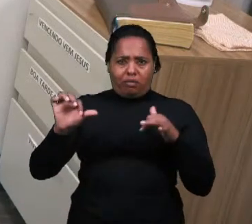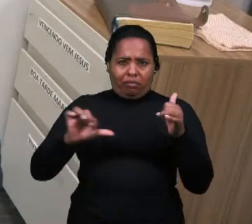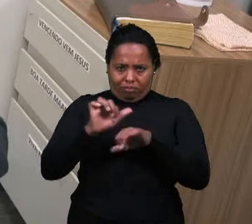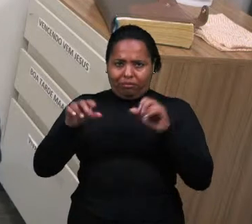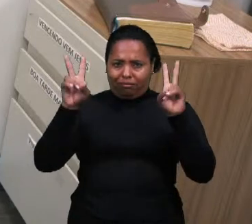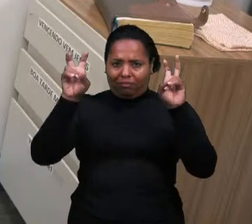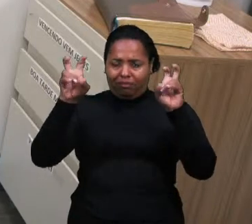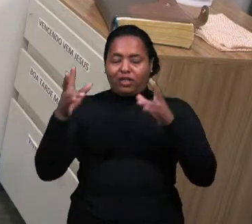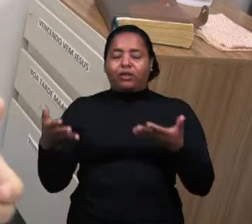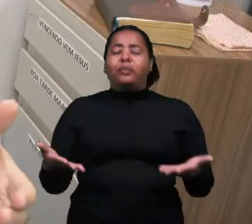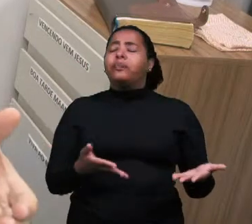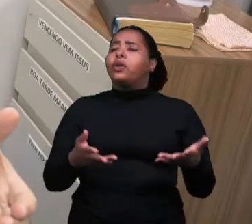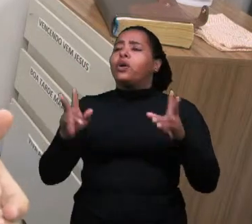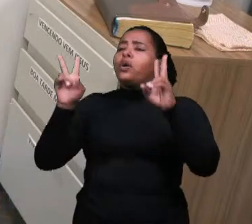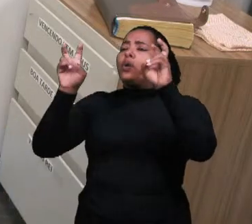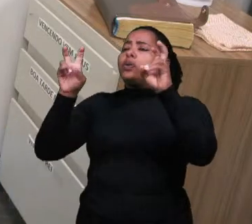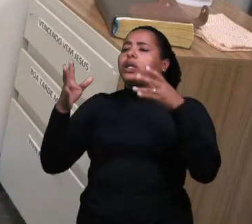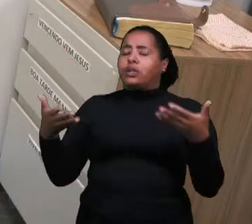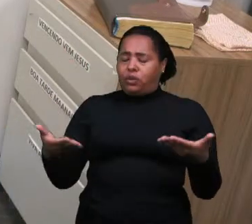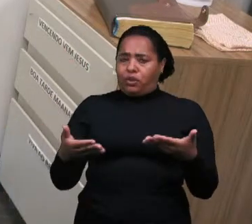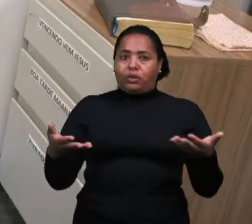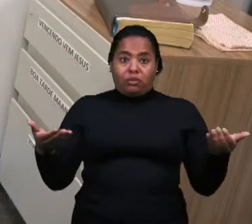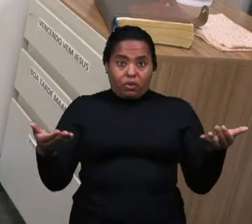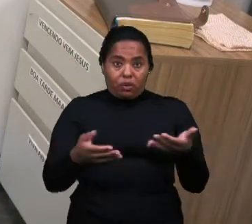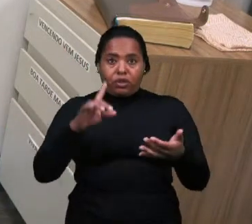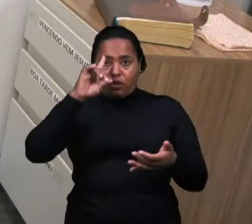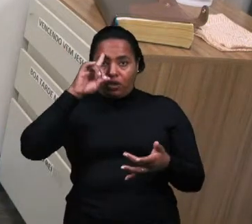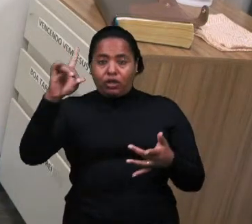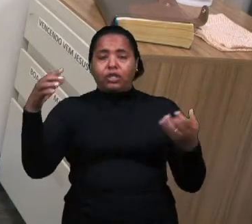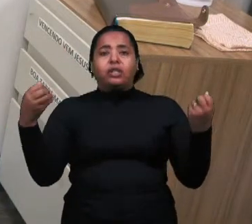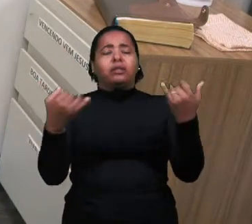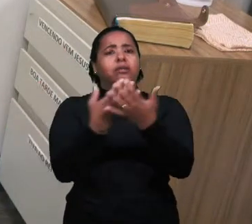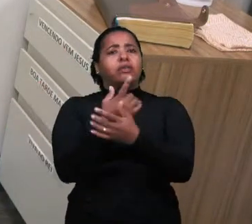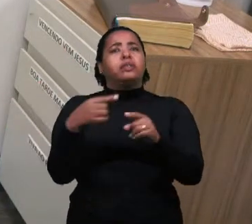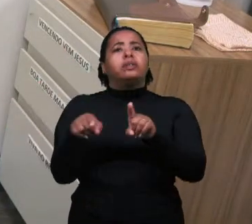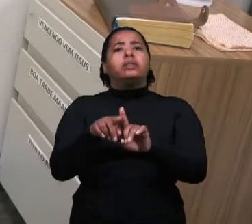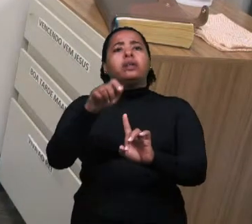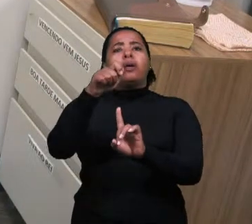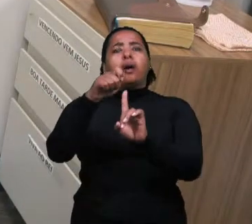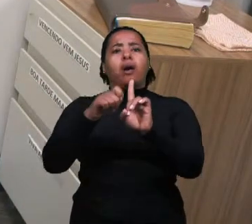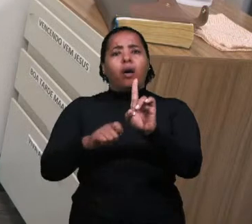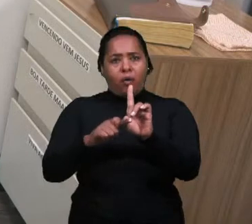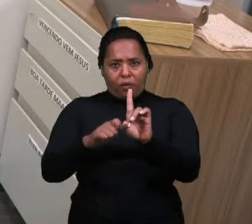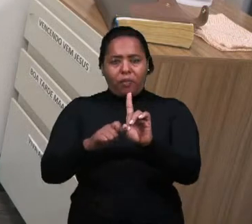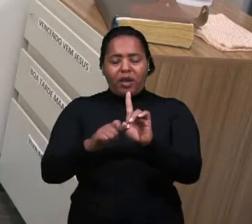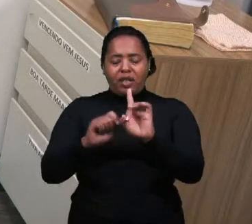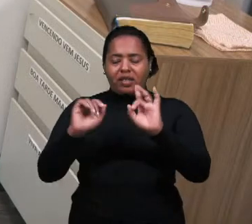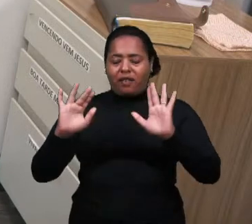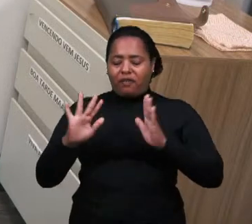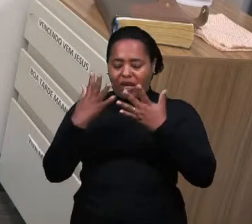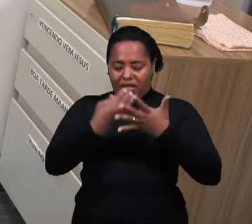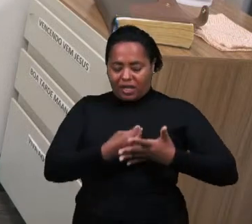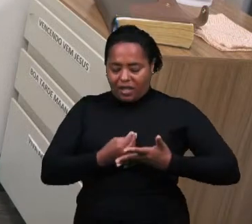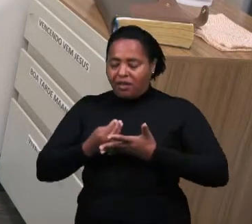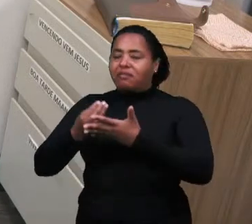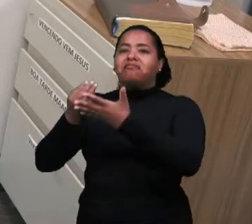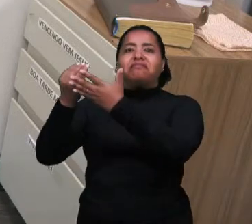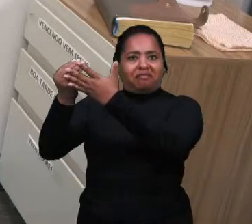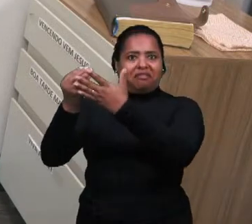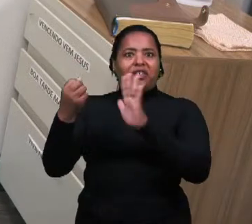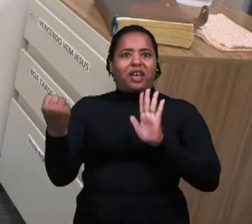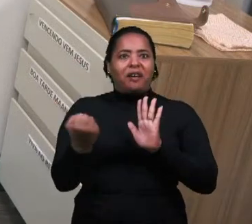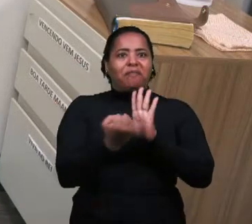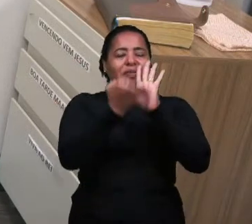o texto de hoje. Hoje é um dia de glorificação e é o mês também da festa da dedicação, pastor Forlan, que é